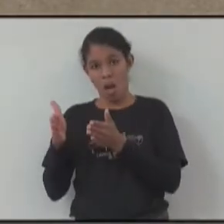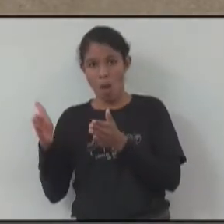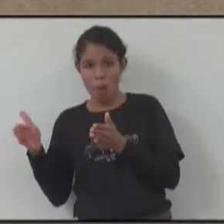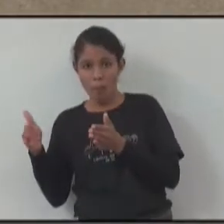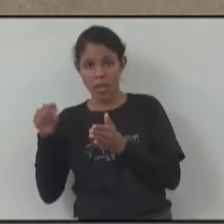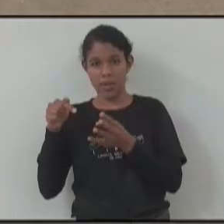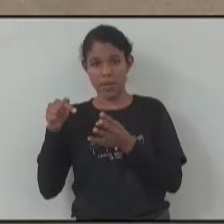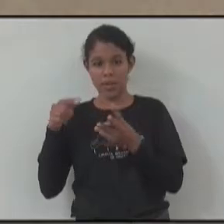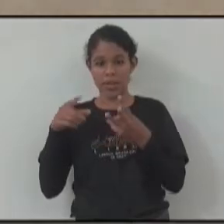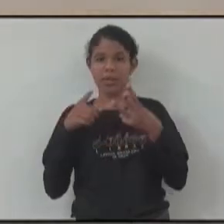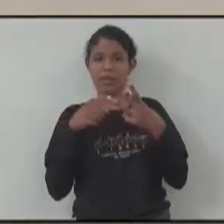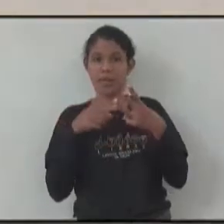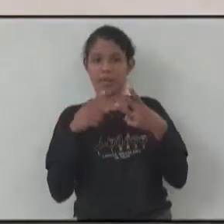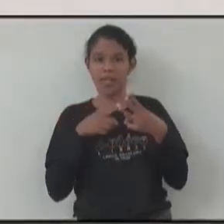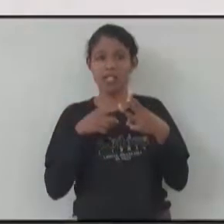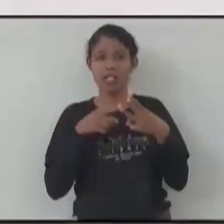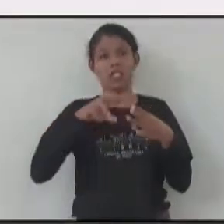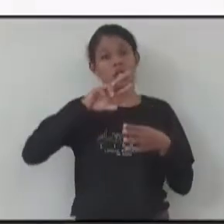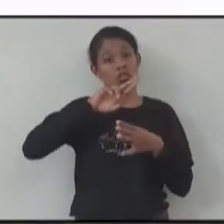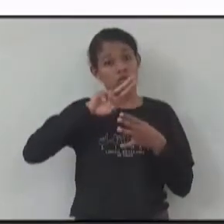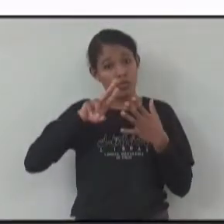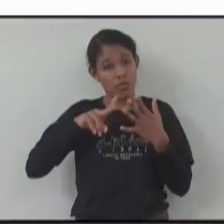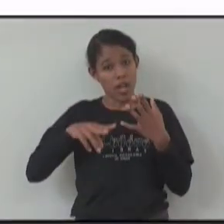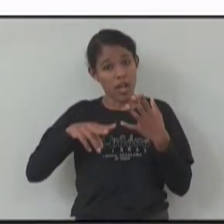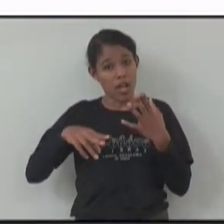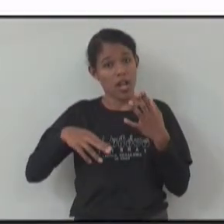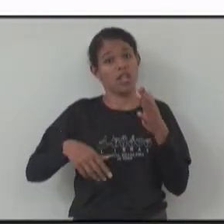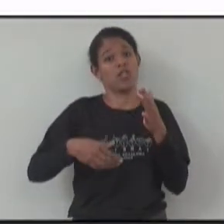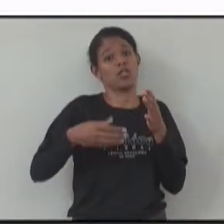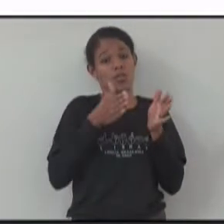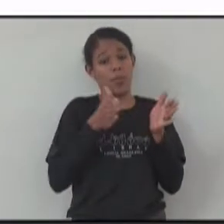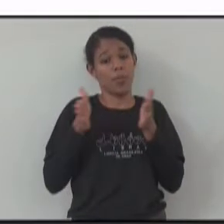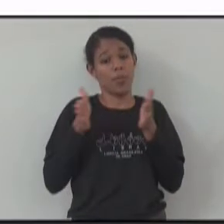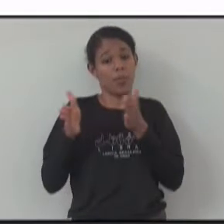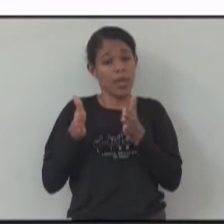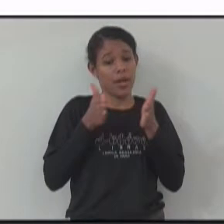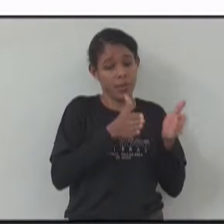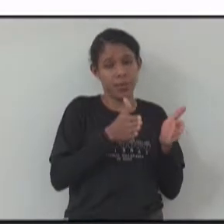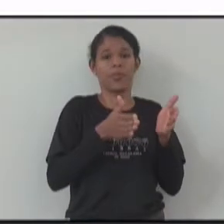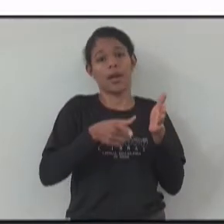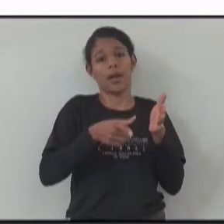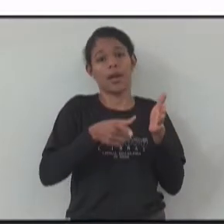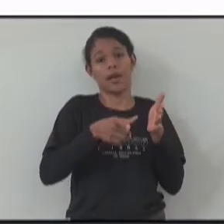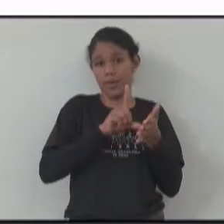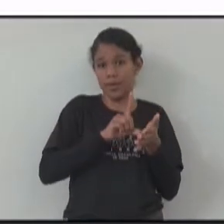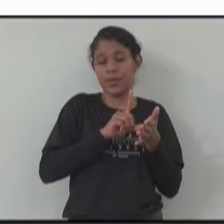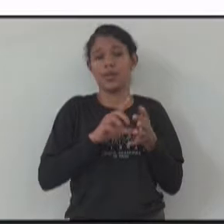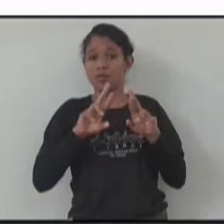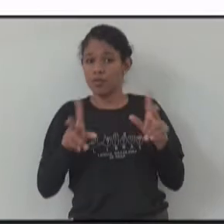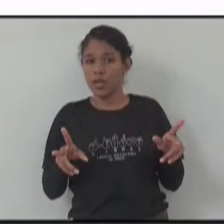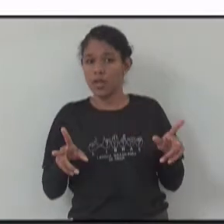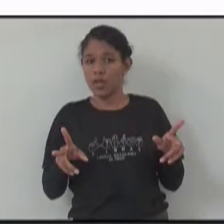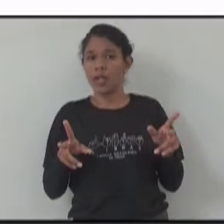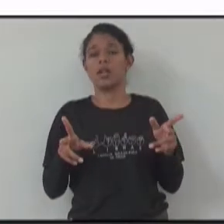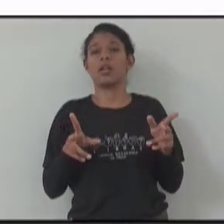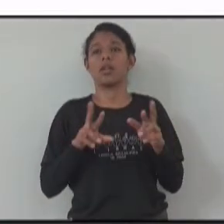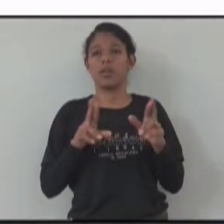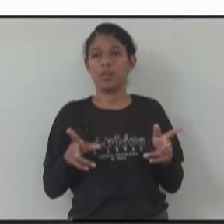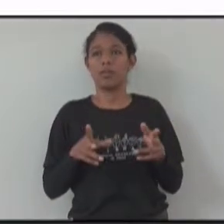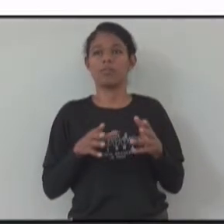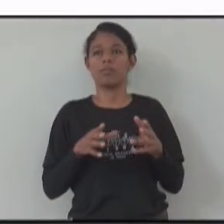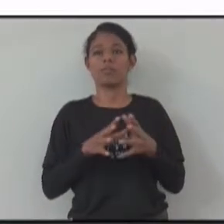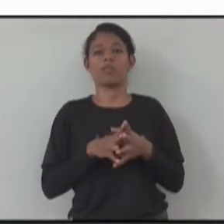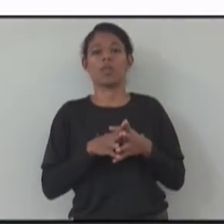Idade dos Metais, diferentemente dos períodos anteriores, Paleolítico, pedra lascada e Neolítico,